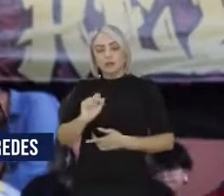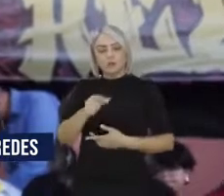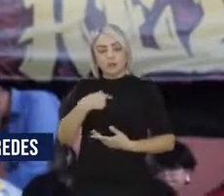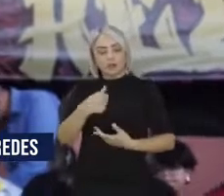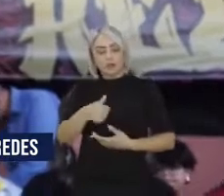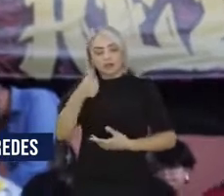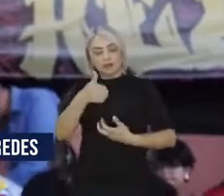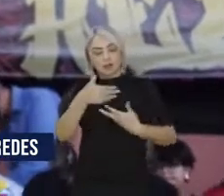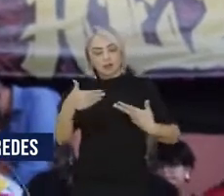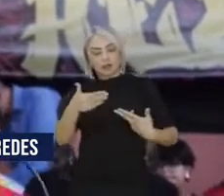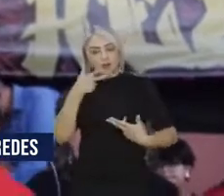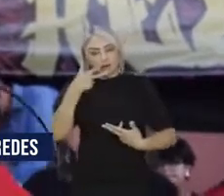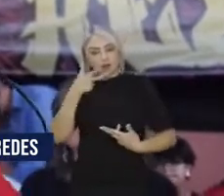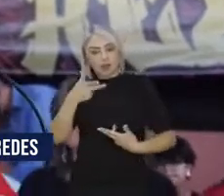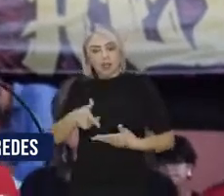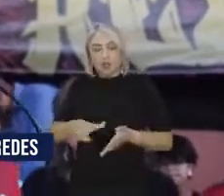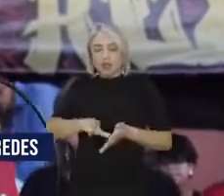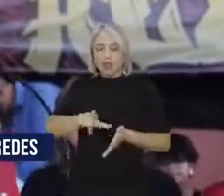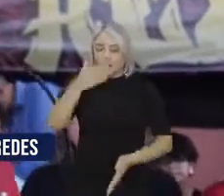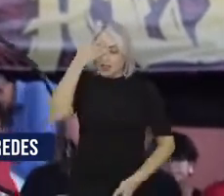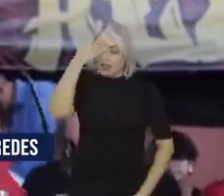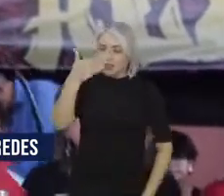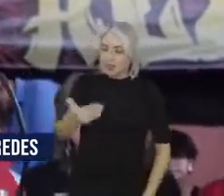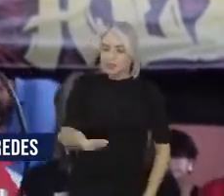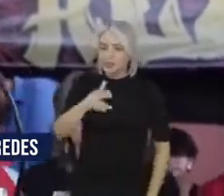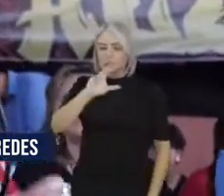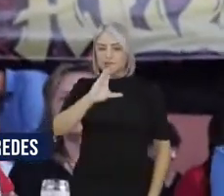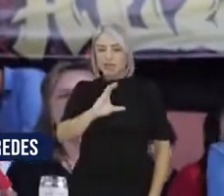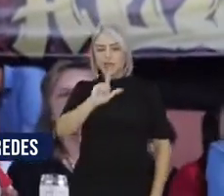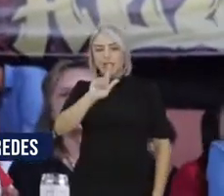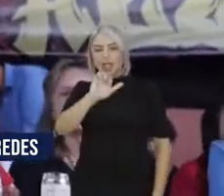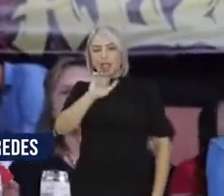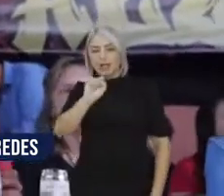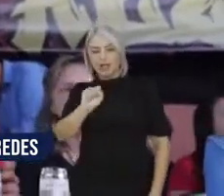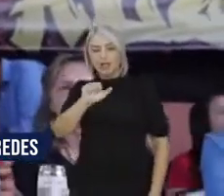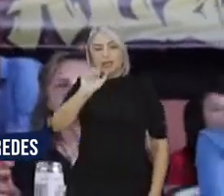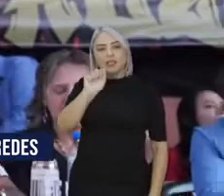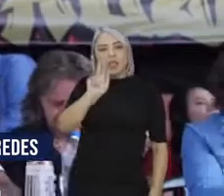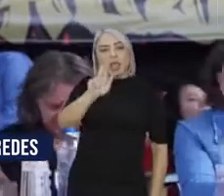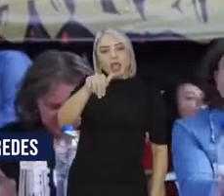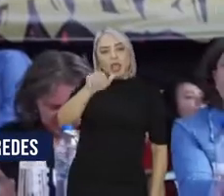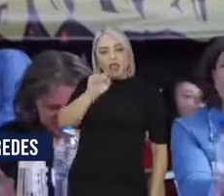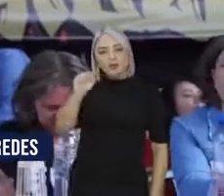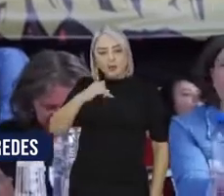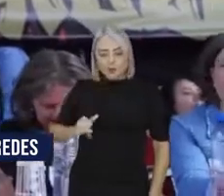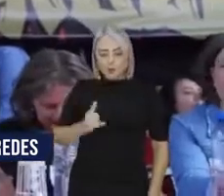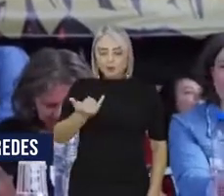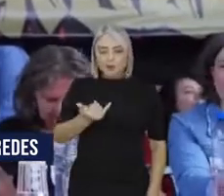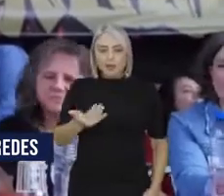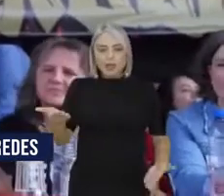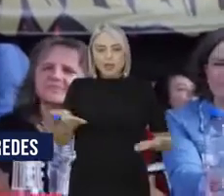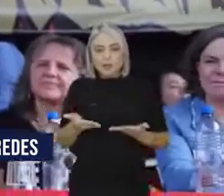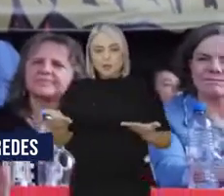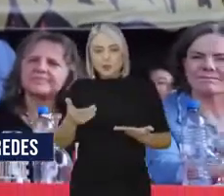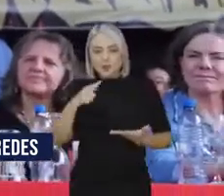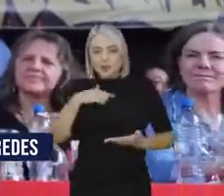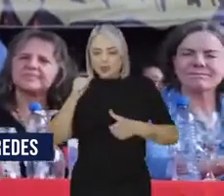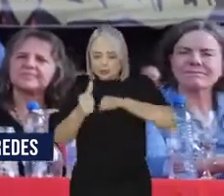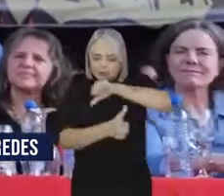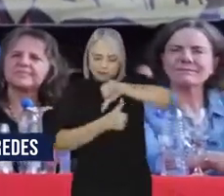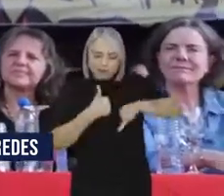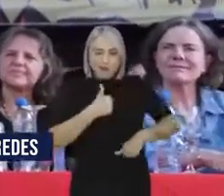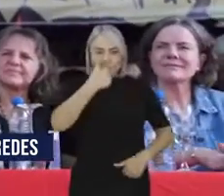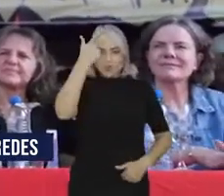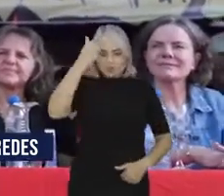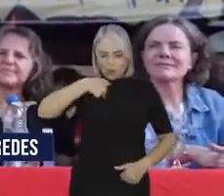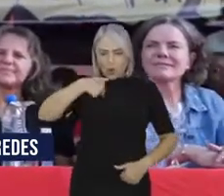fala, gostaria de agradecer a Cleide, a Unas, pela oportunidade de estar aqui, né? Essa transformação de pessoa que eu sou hoje